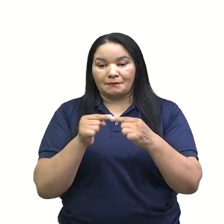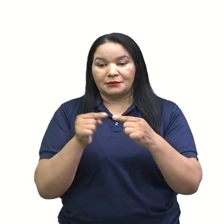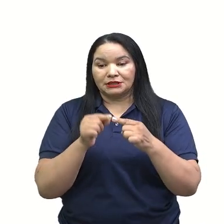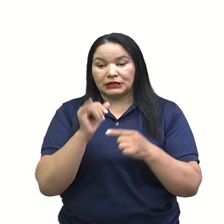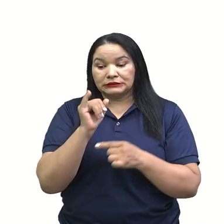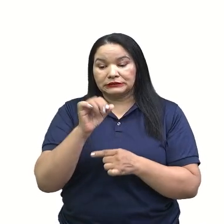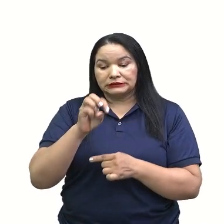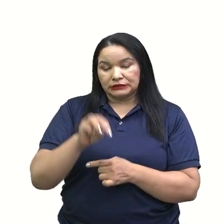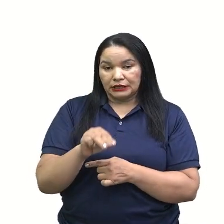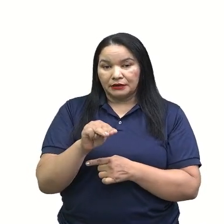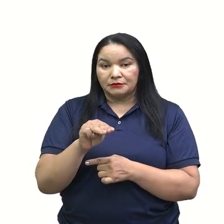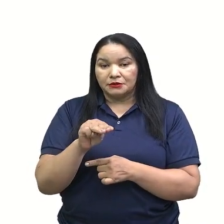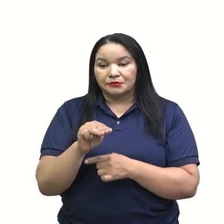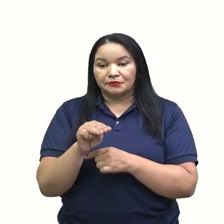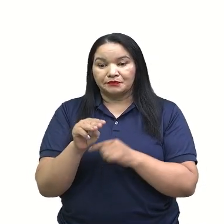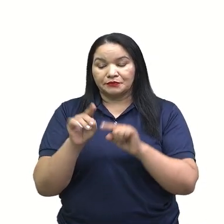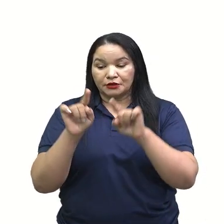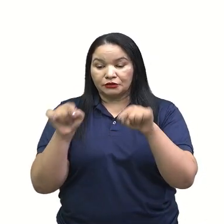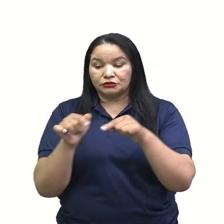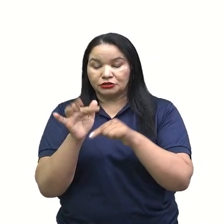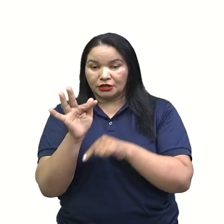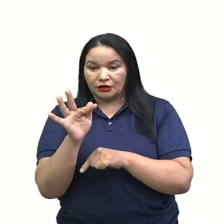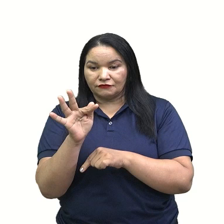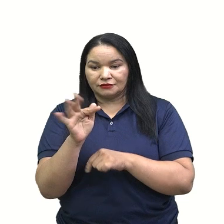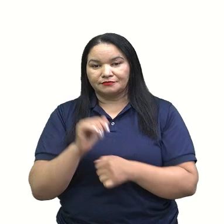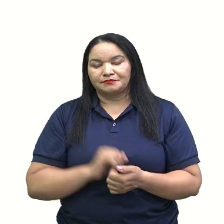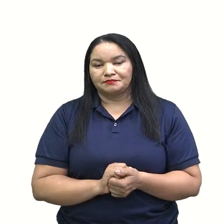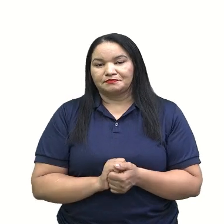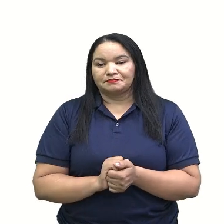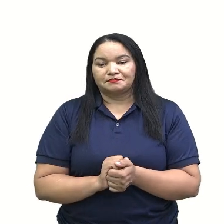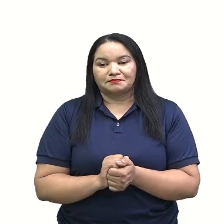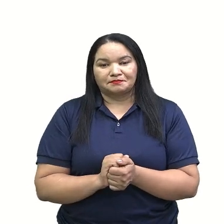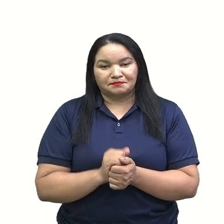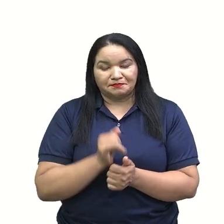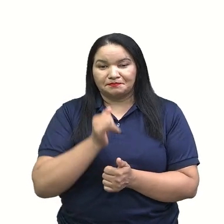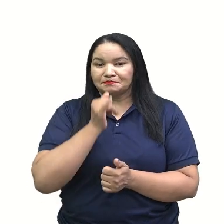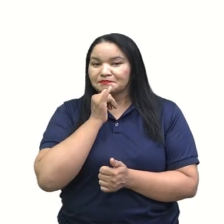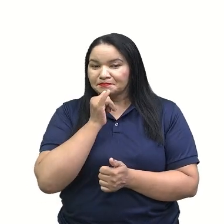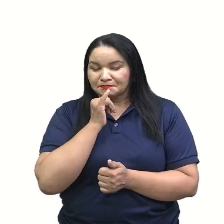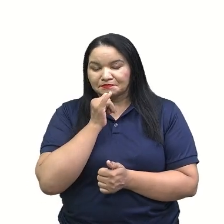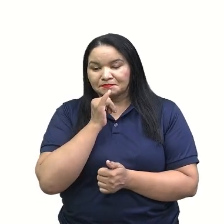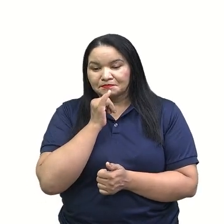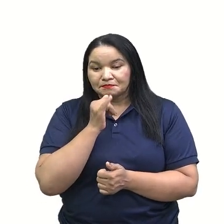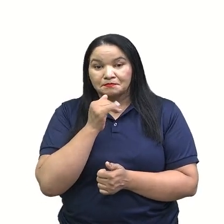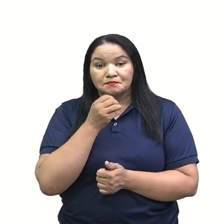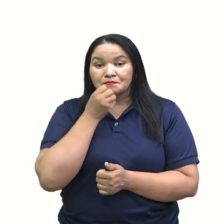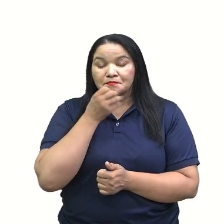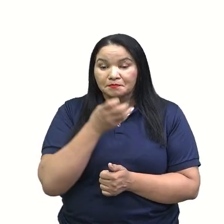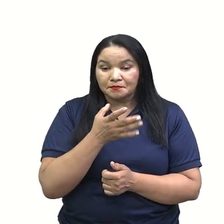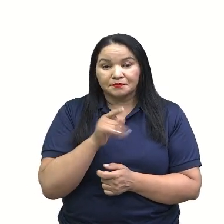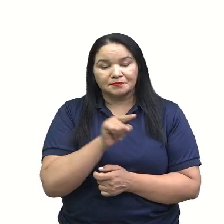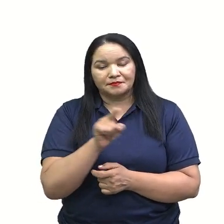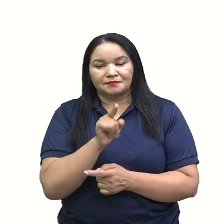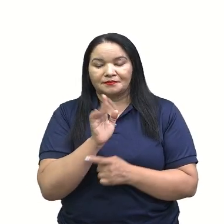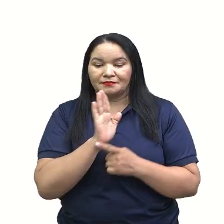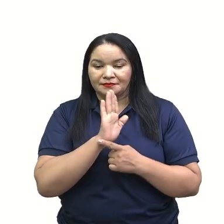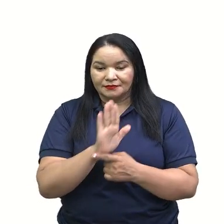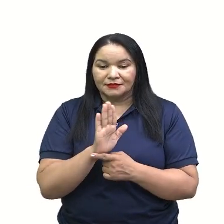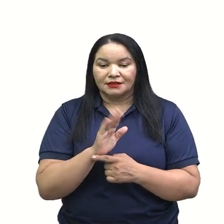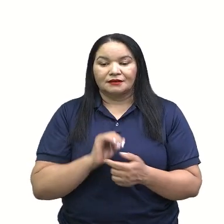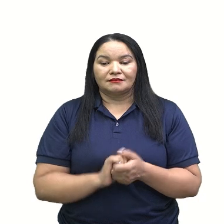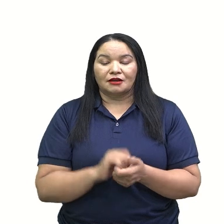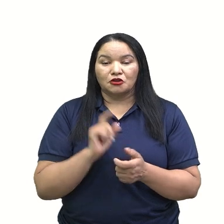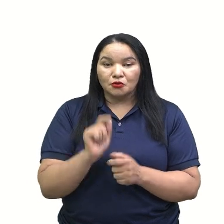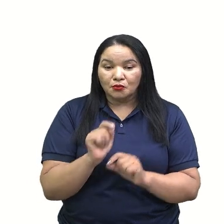F. Tudo bem? Esse aí é o exemplo mais prático que eu tenho que colocar para você, para que você entenda o que é domínio, o que